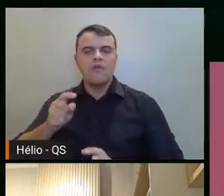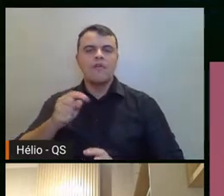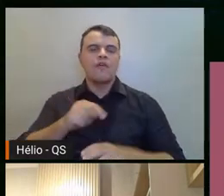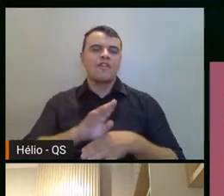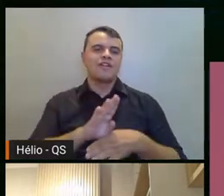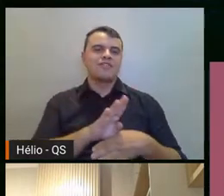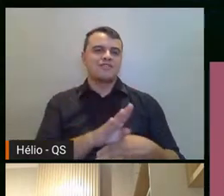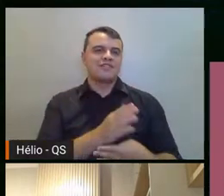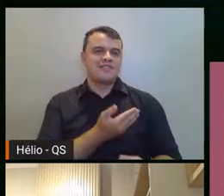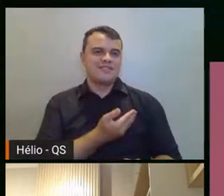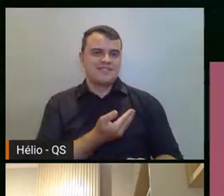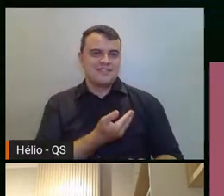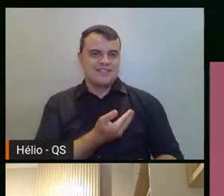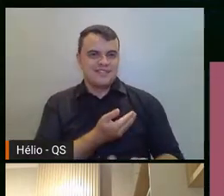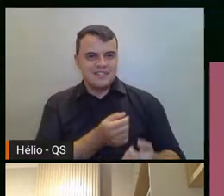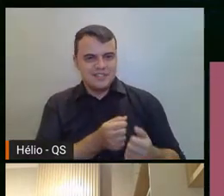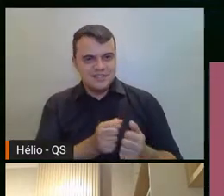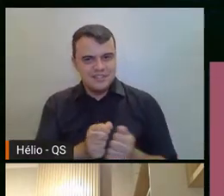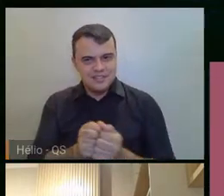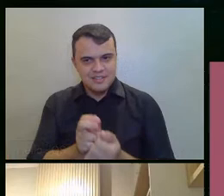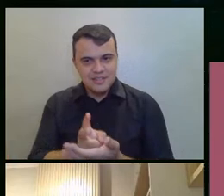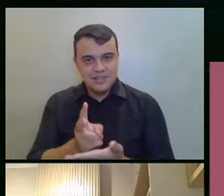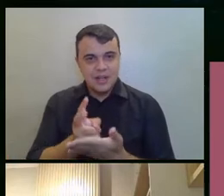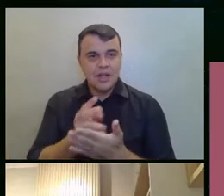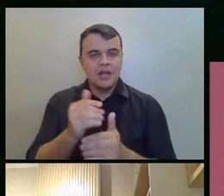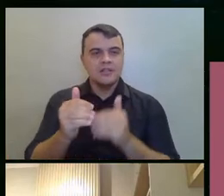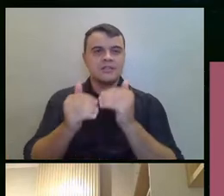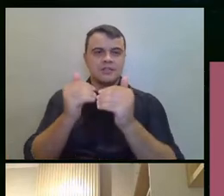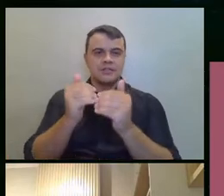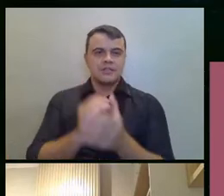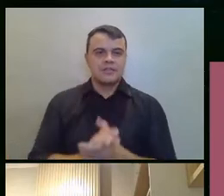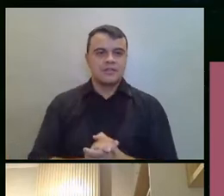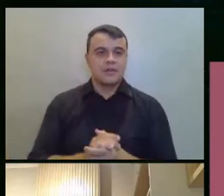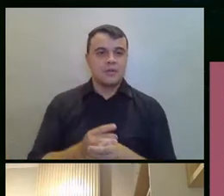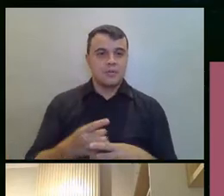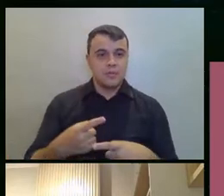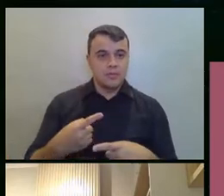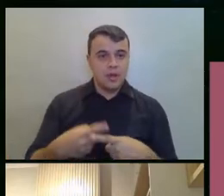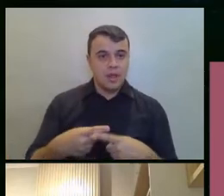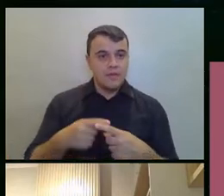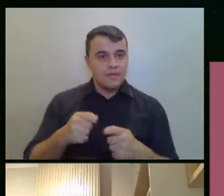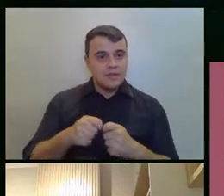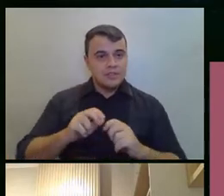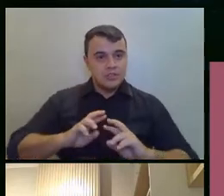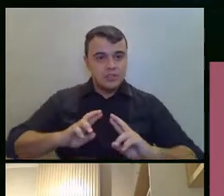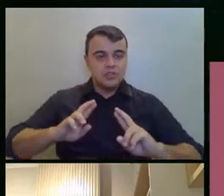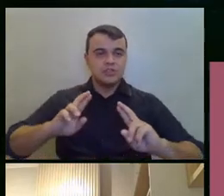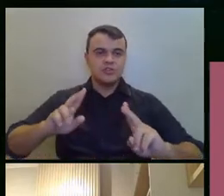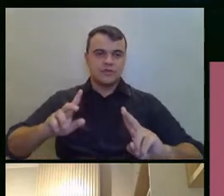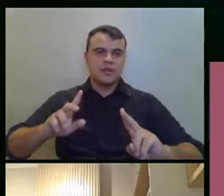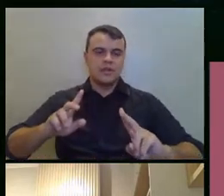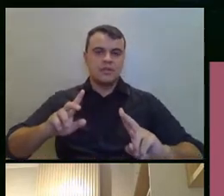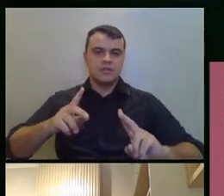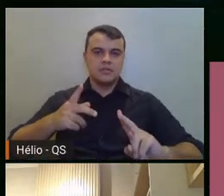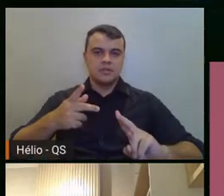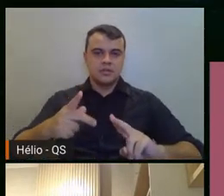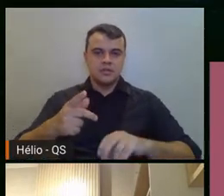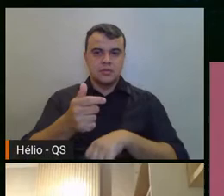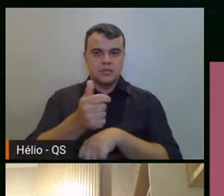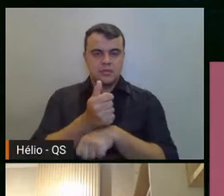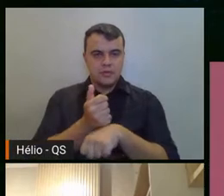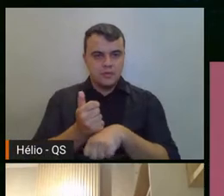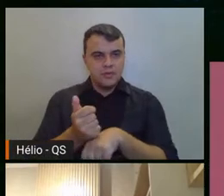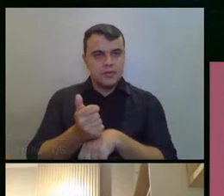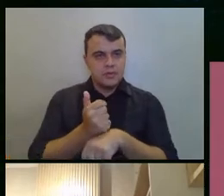ajudar o amiguinho aí para frente a conseguir concluir a jornada porque isso vai fazer muita diferença na carreira de vocês